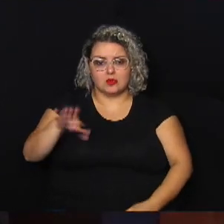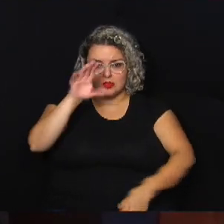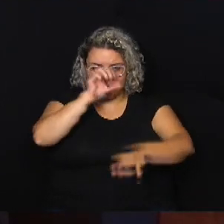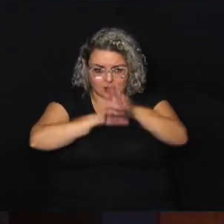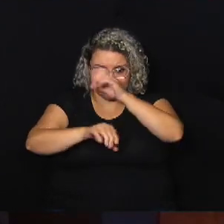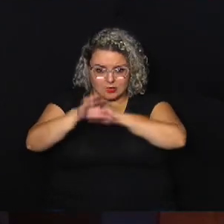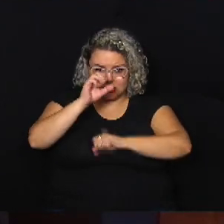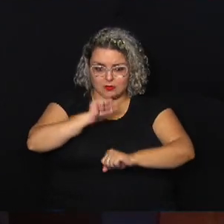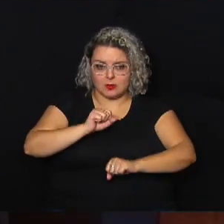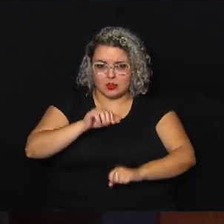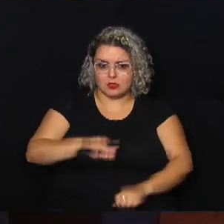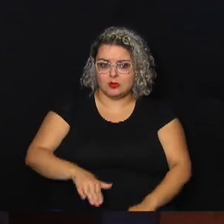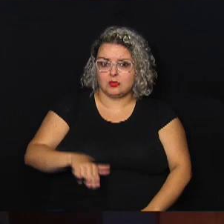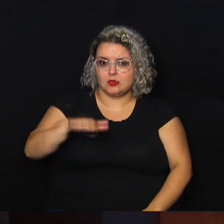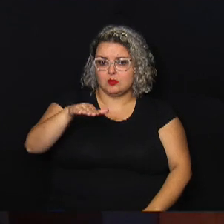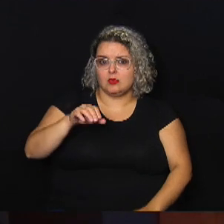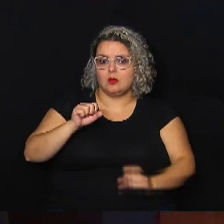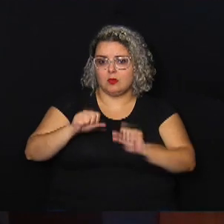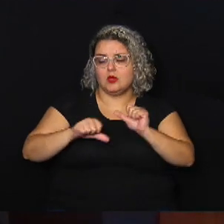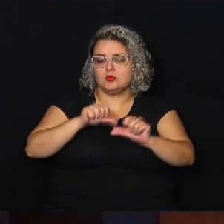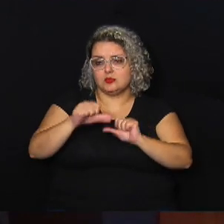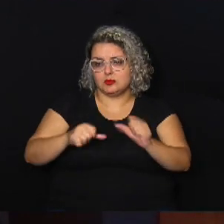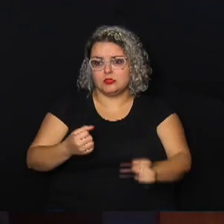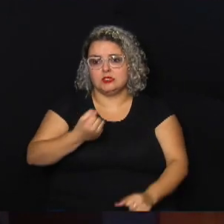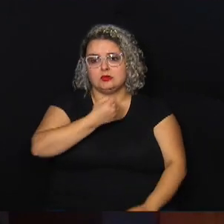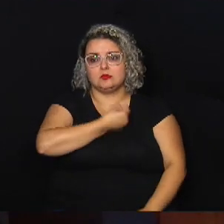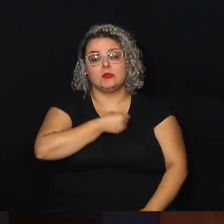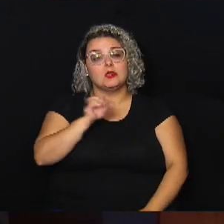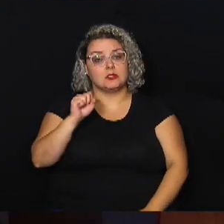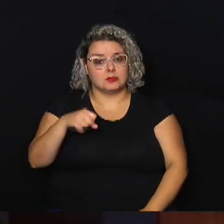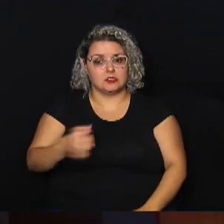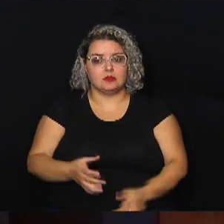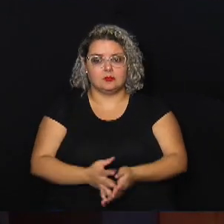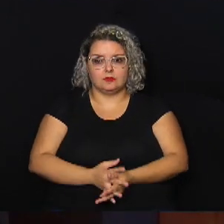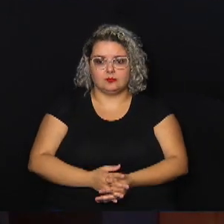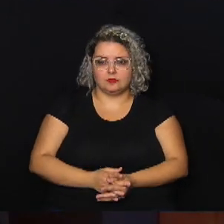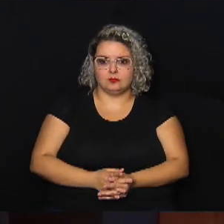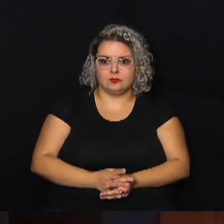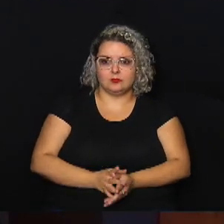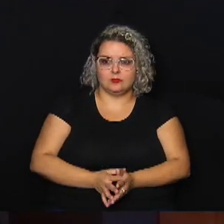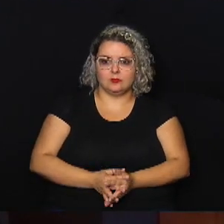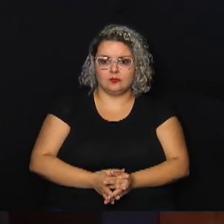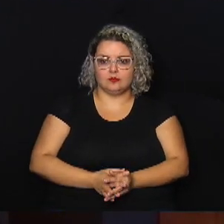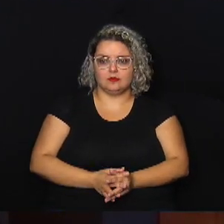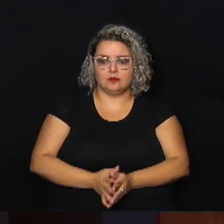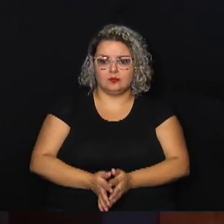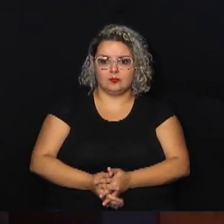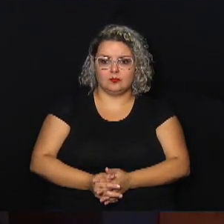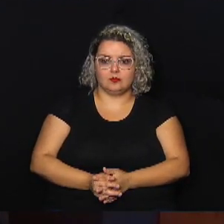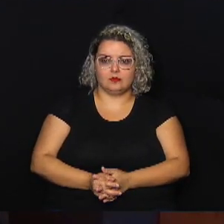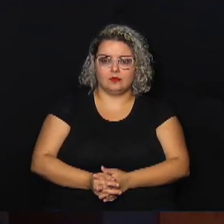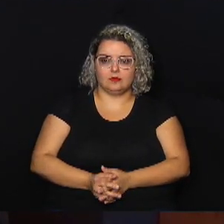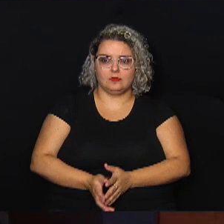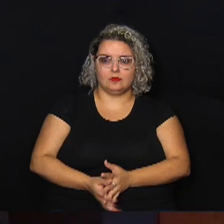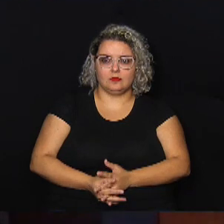desde cedo, a gente pode estar mudando esses números, né? Não existe mágica nesse sentido, né?